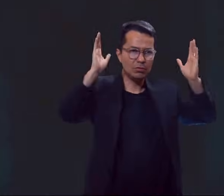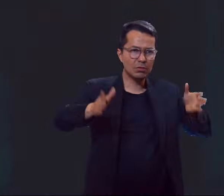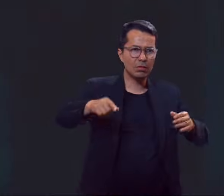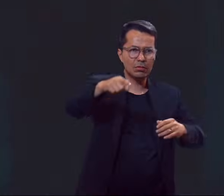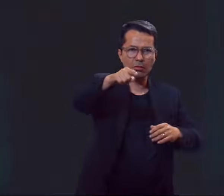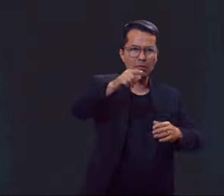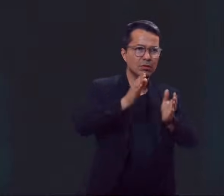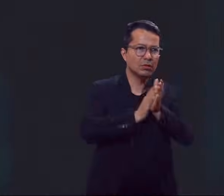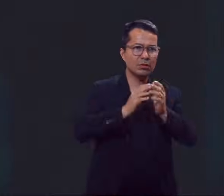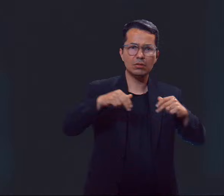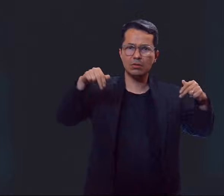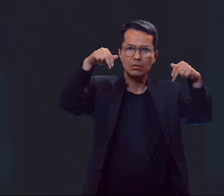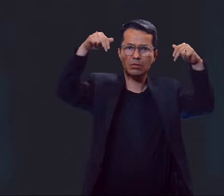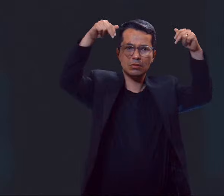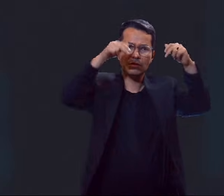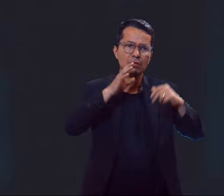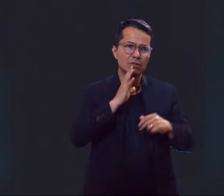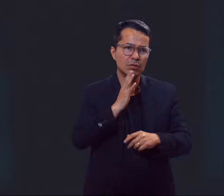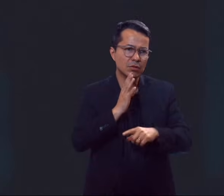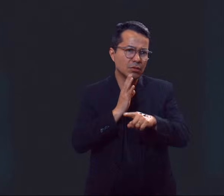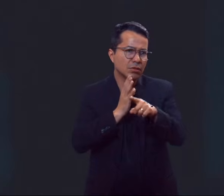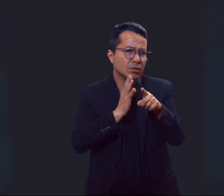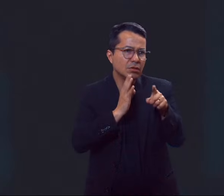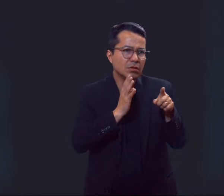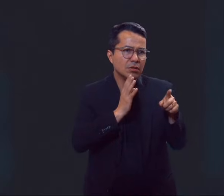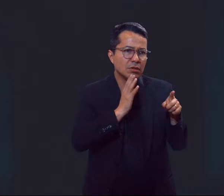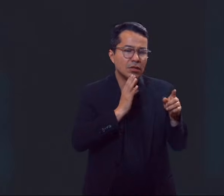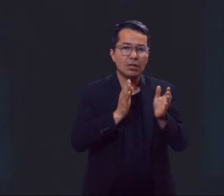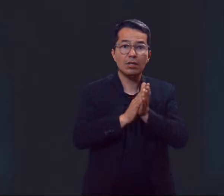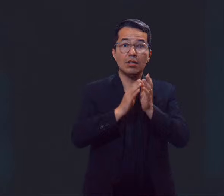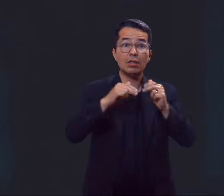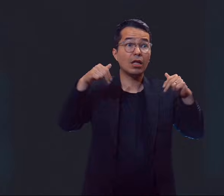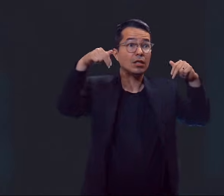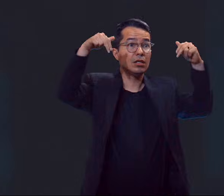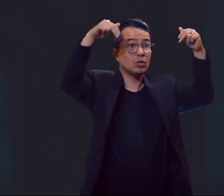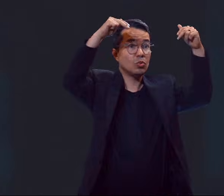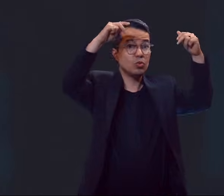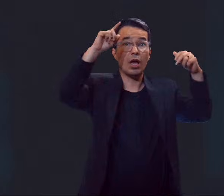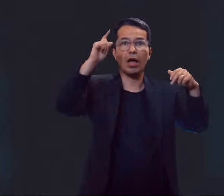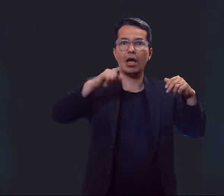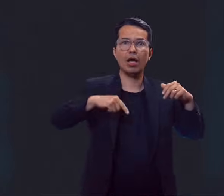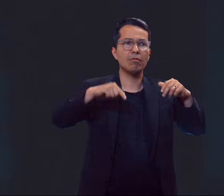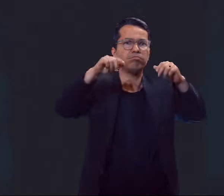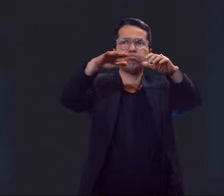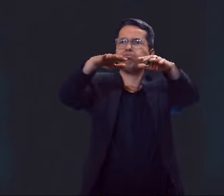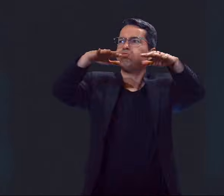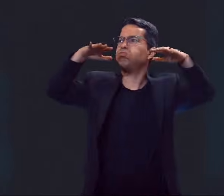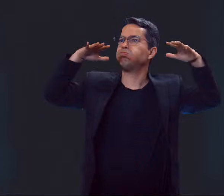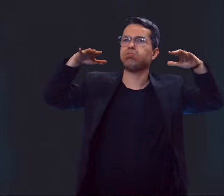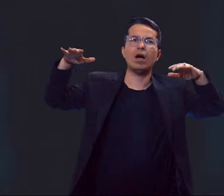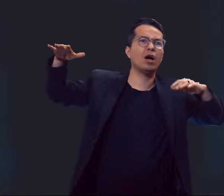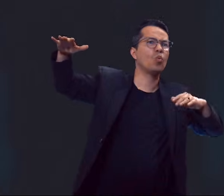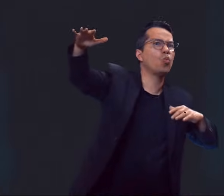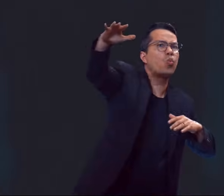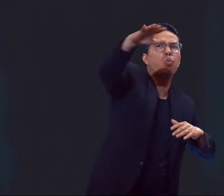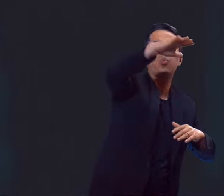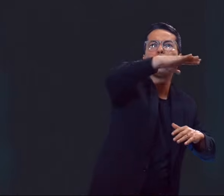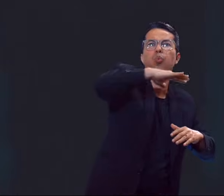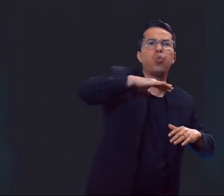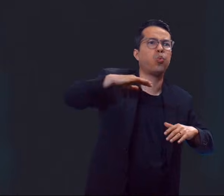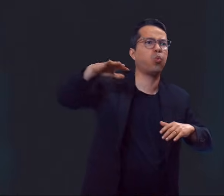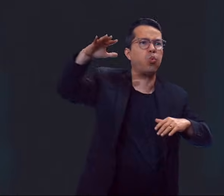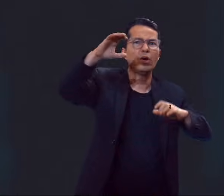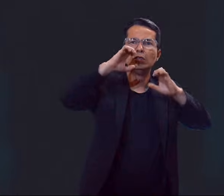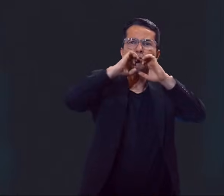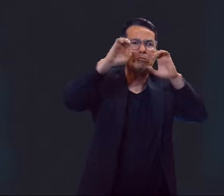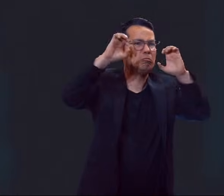aqui? O Natal Aleluia é um evento evangelístico. E eu queria te convidar a não apenas vir, mas